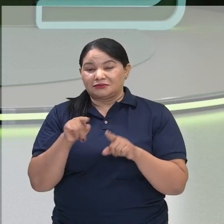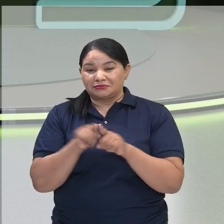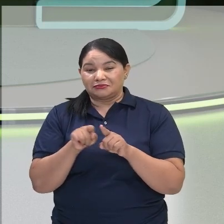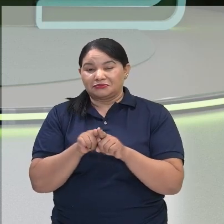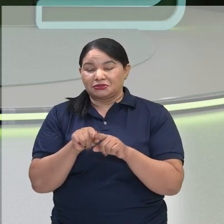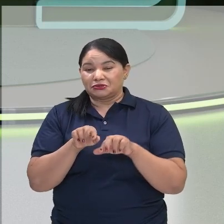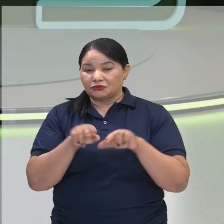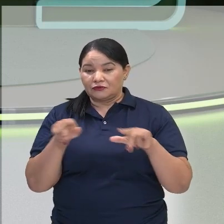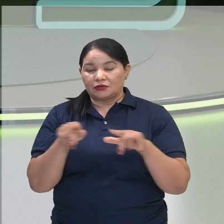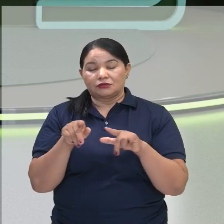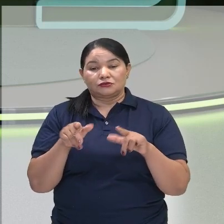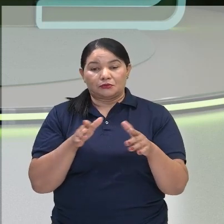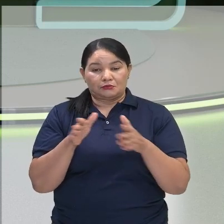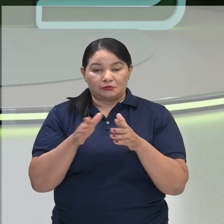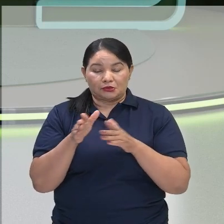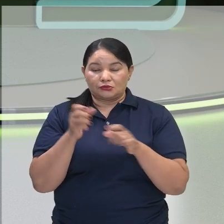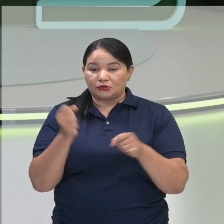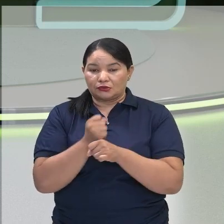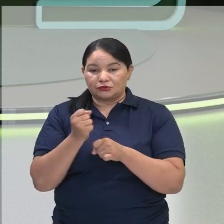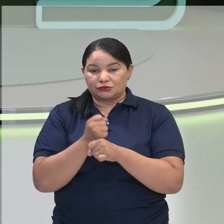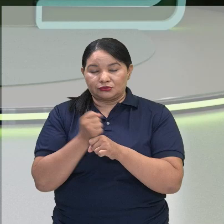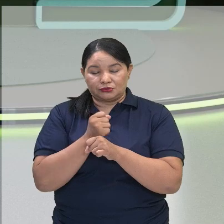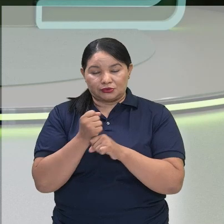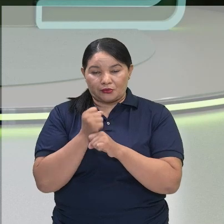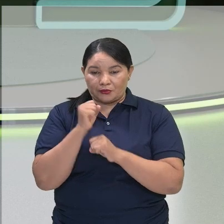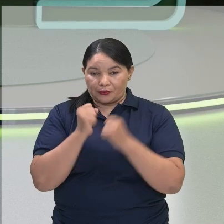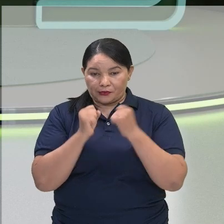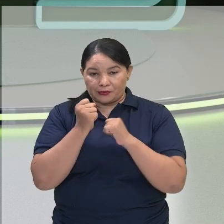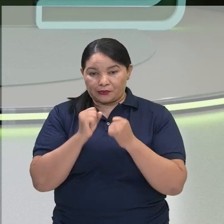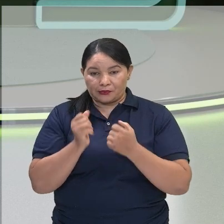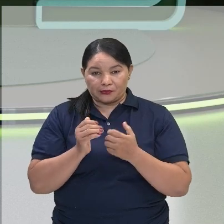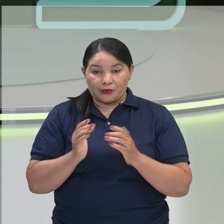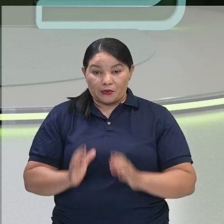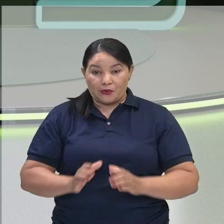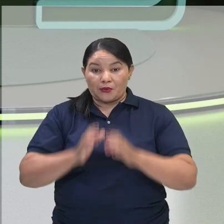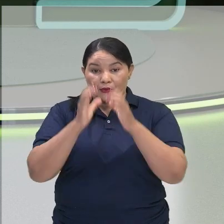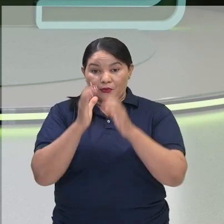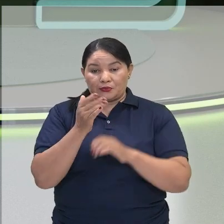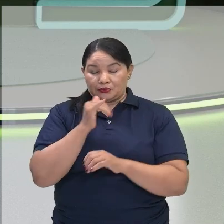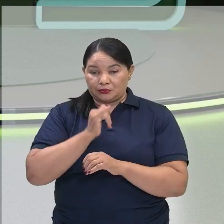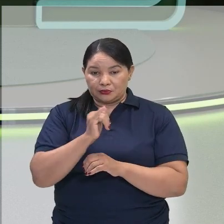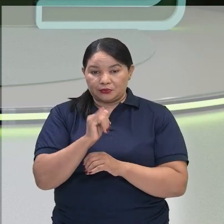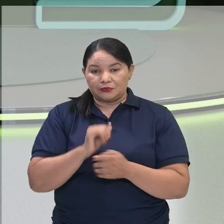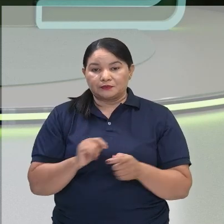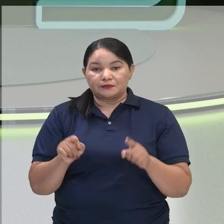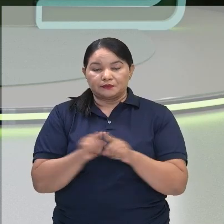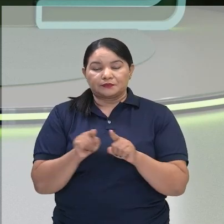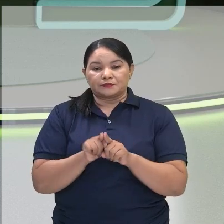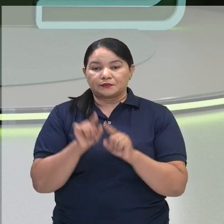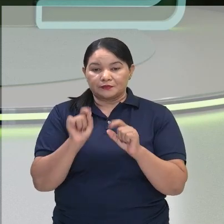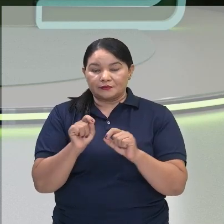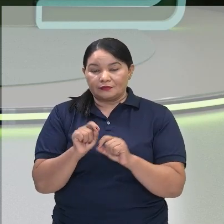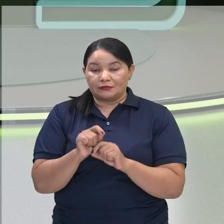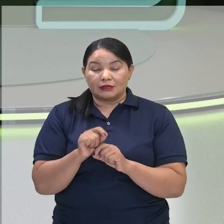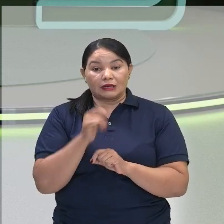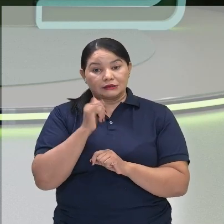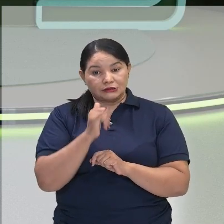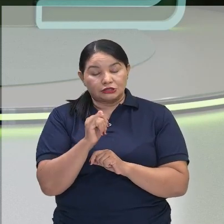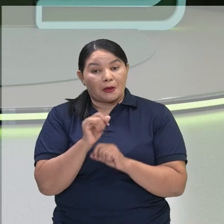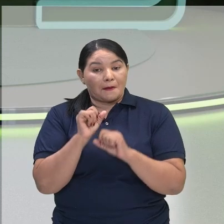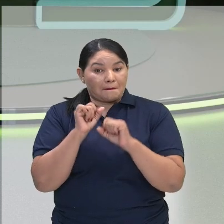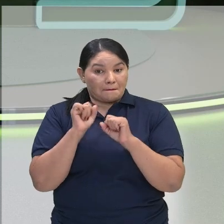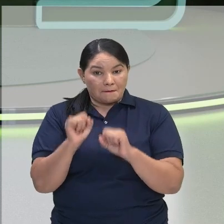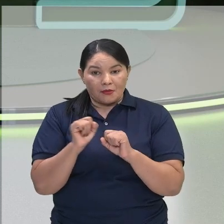dessa hidrelétrica, né? Então, a gente observa aí que a questão de geração de energia elétrica, ela pode